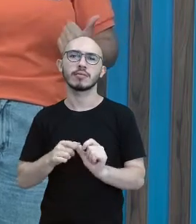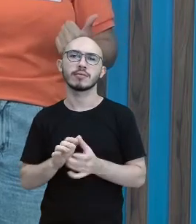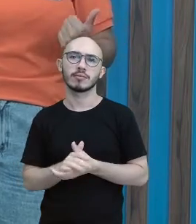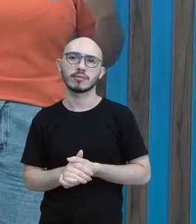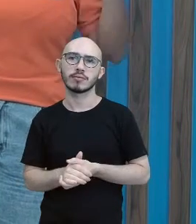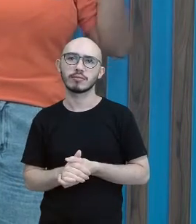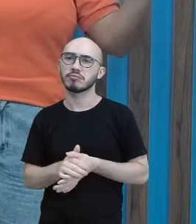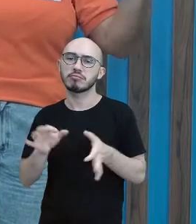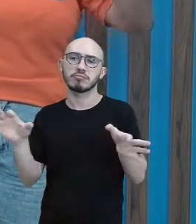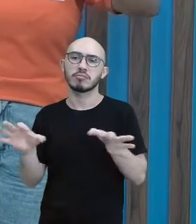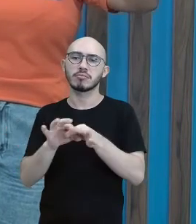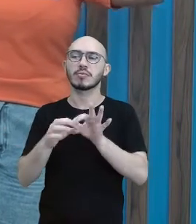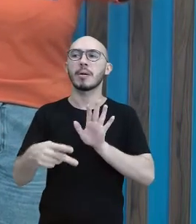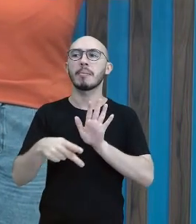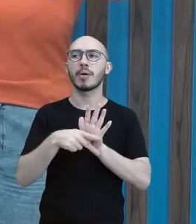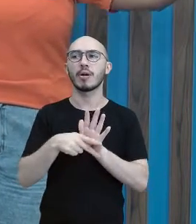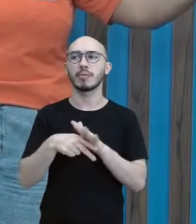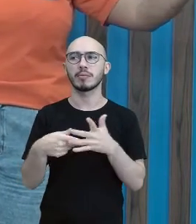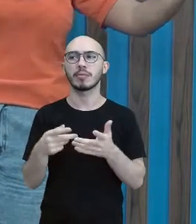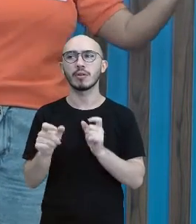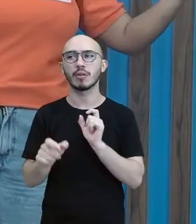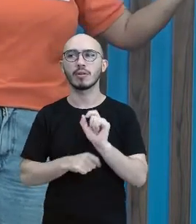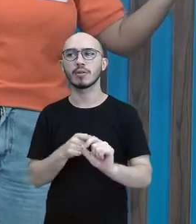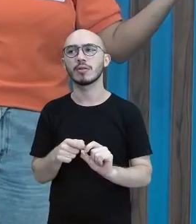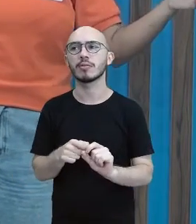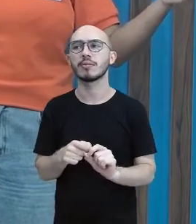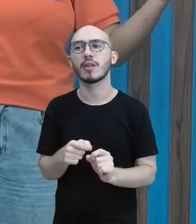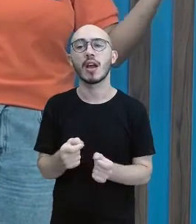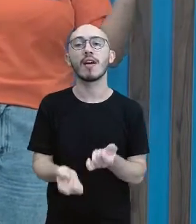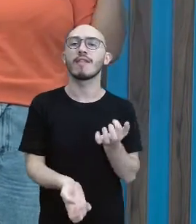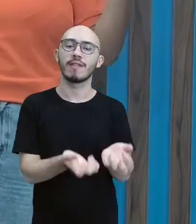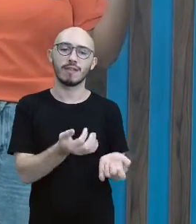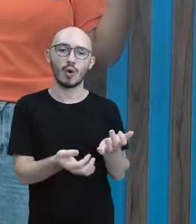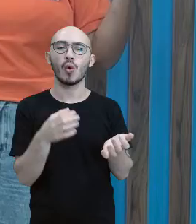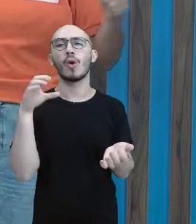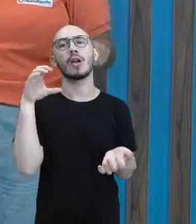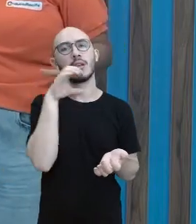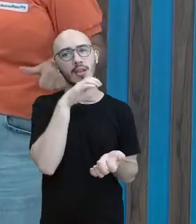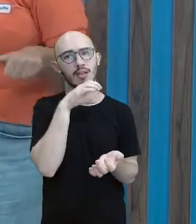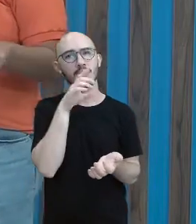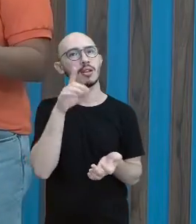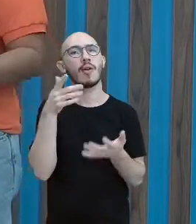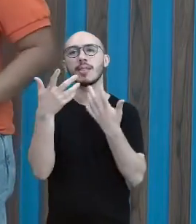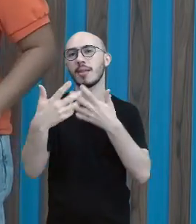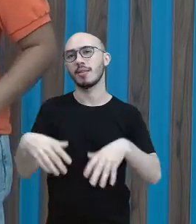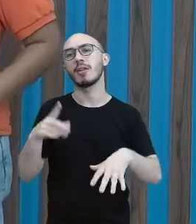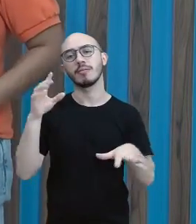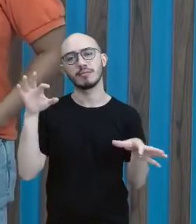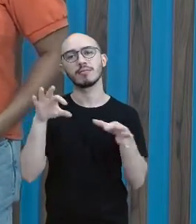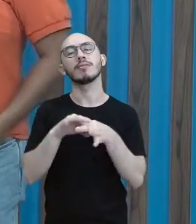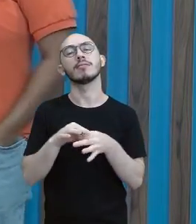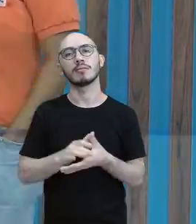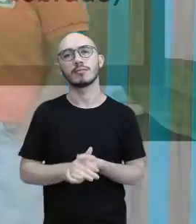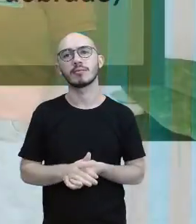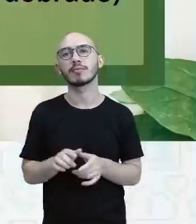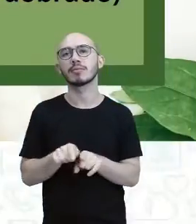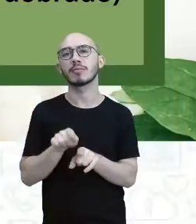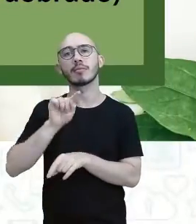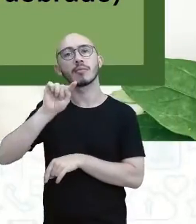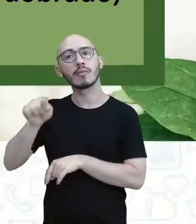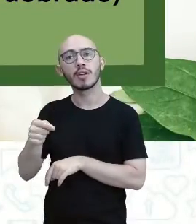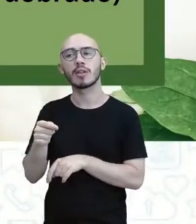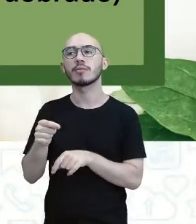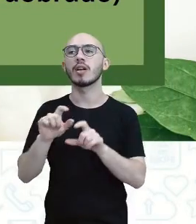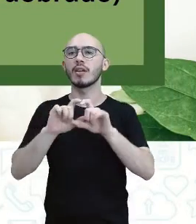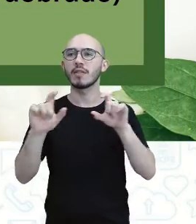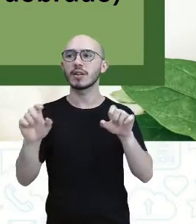esperadas. O céu, nem todo o céu é laranja, mas todo o fogo é quente. Deu para compreender? E a vírgula nas orações adjetivas a